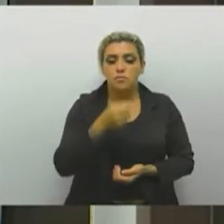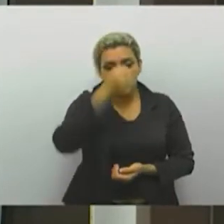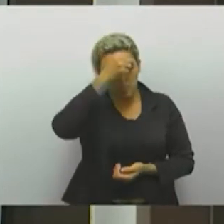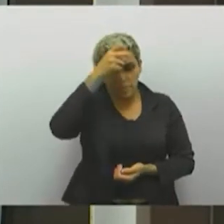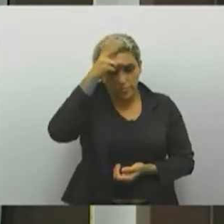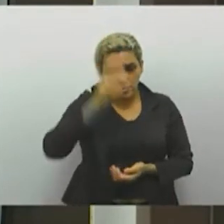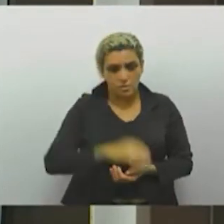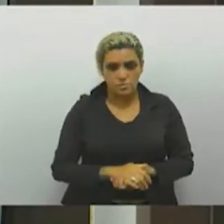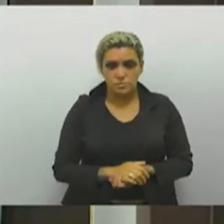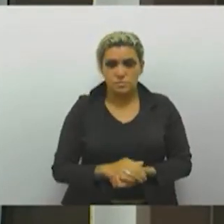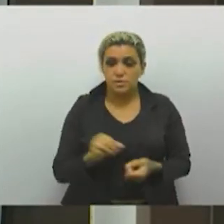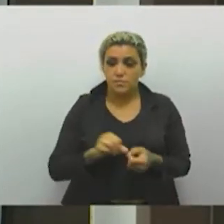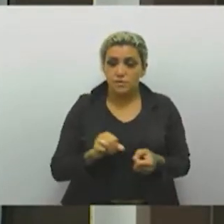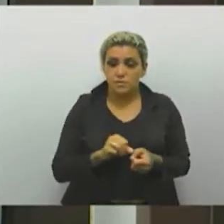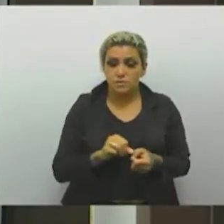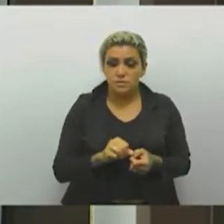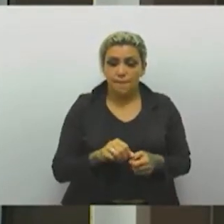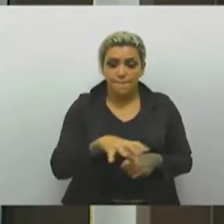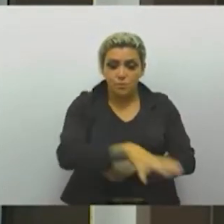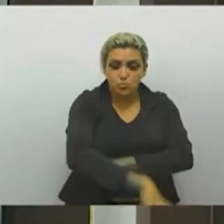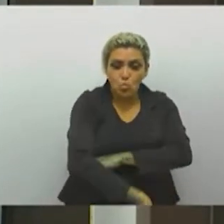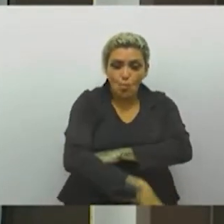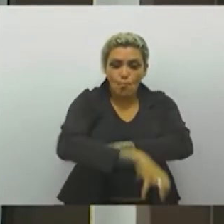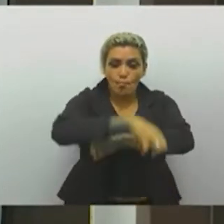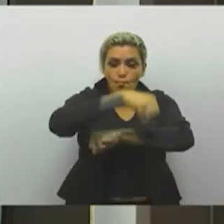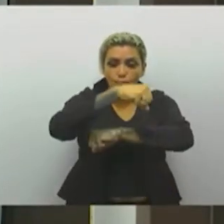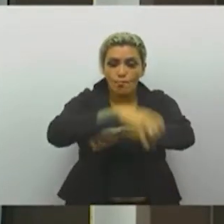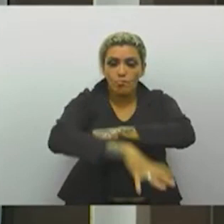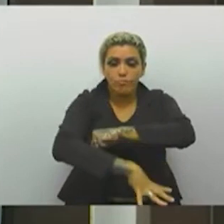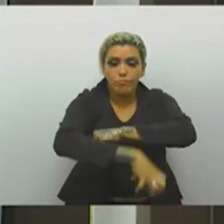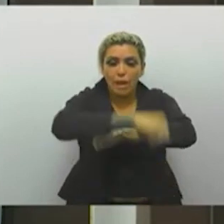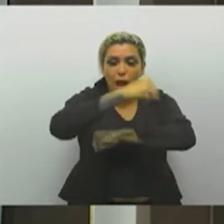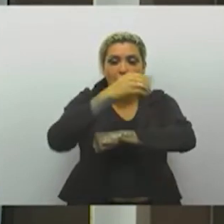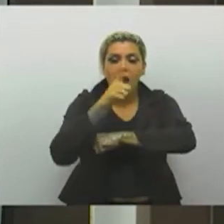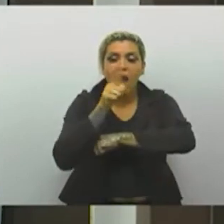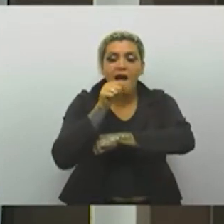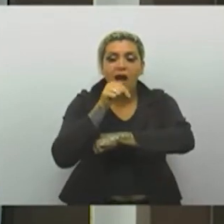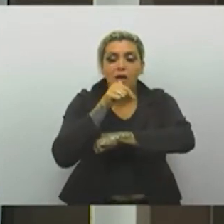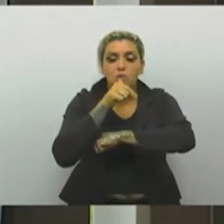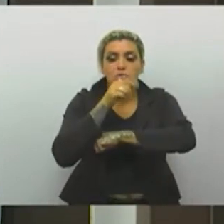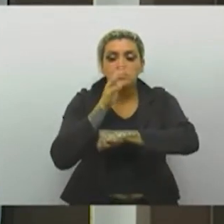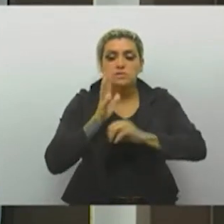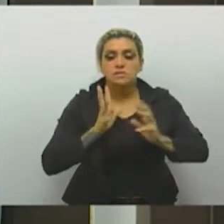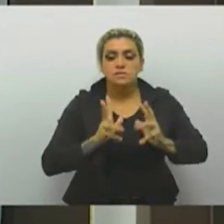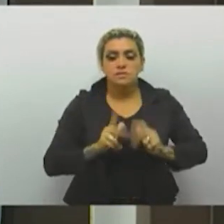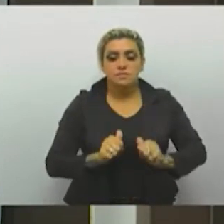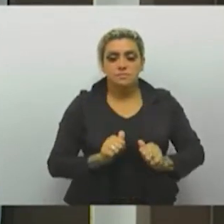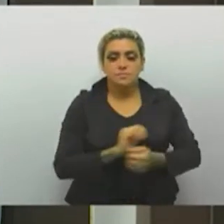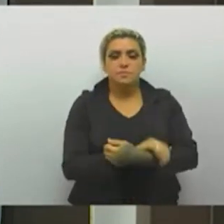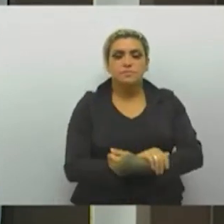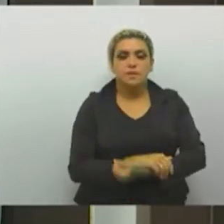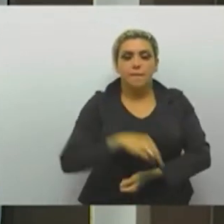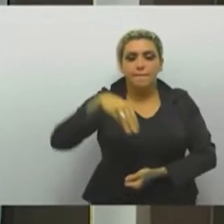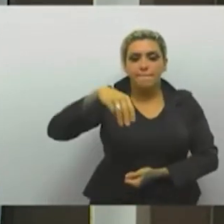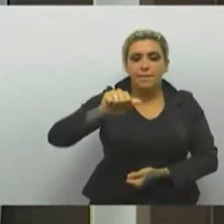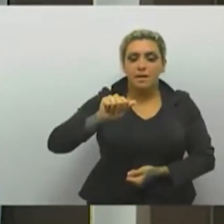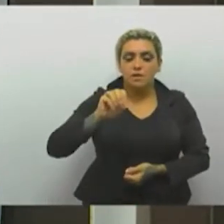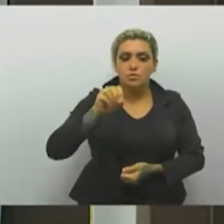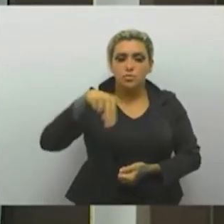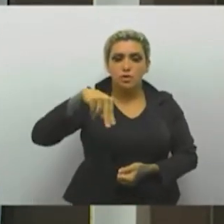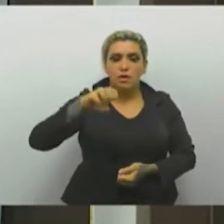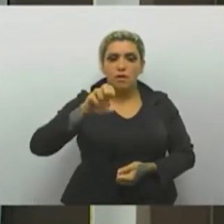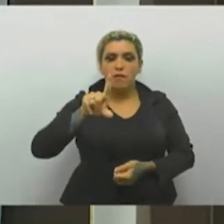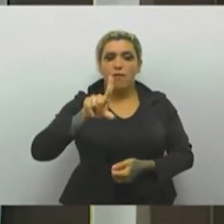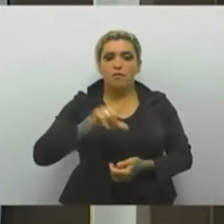feito uma rede de drenagem com escamento de águas pluviais lá na Rua Manuel dos Santos bulé